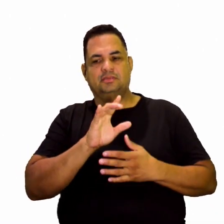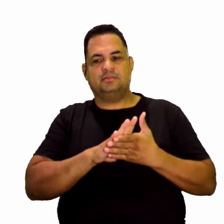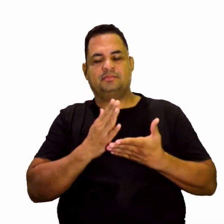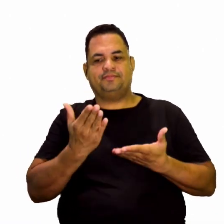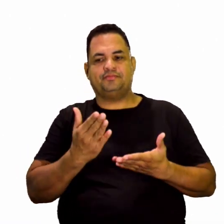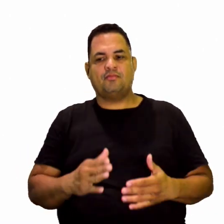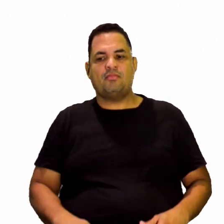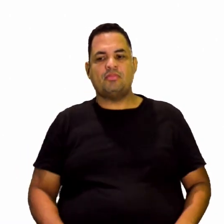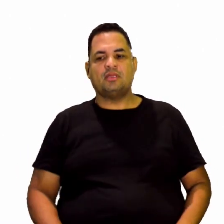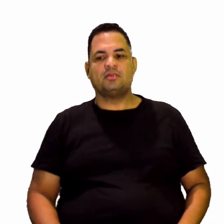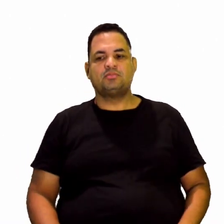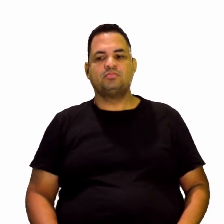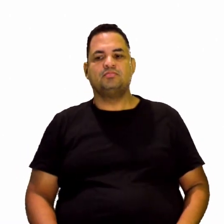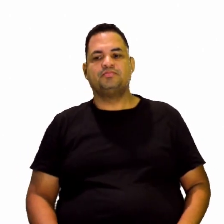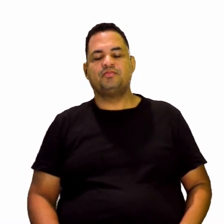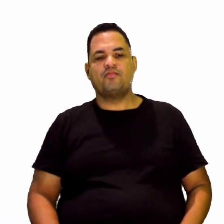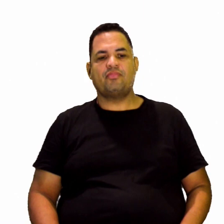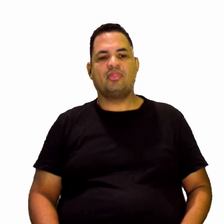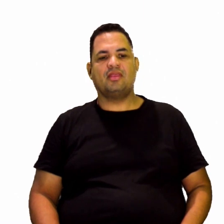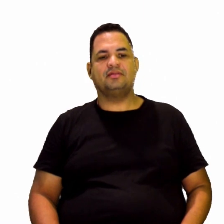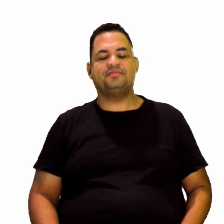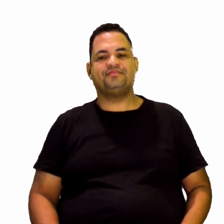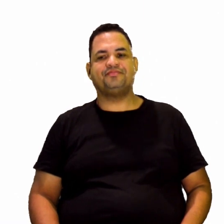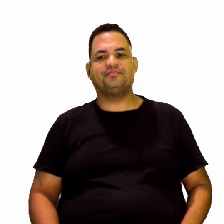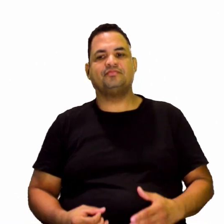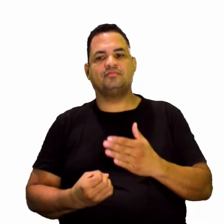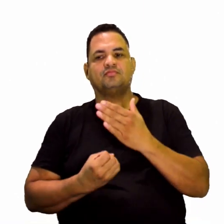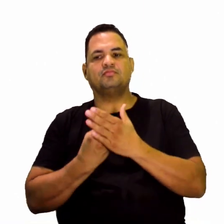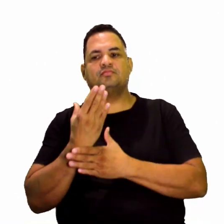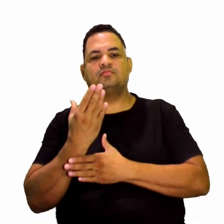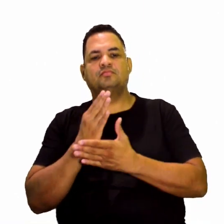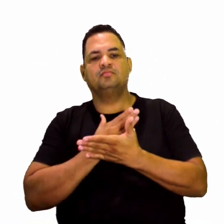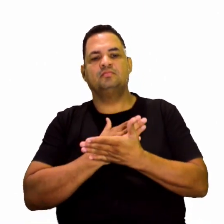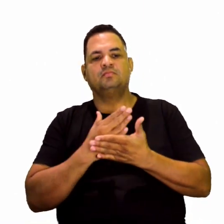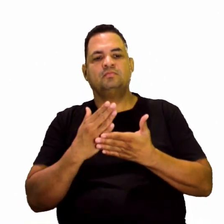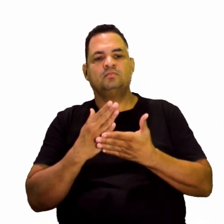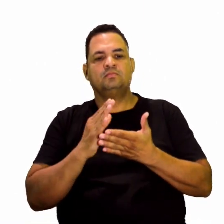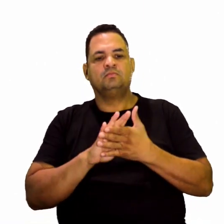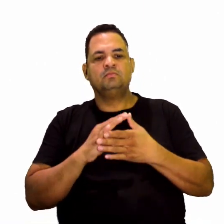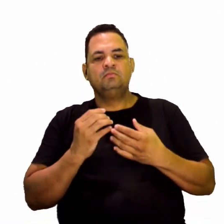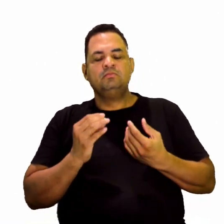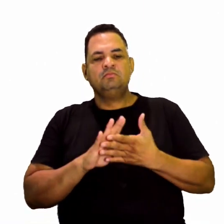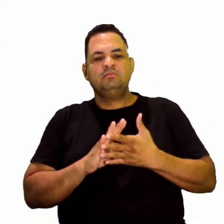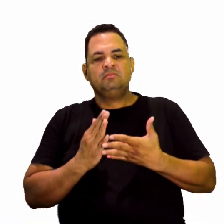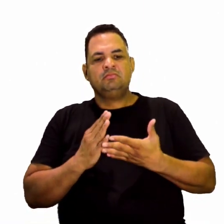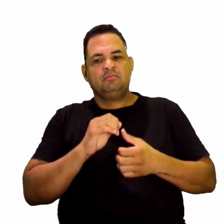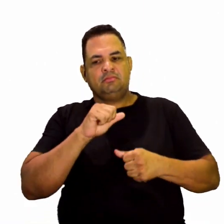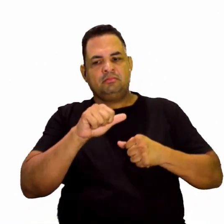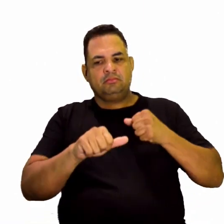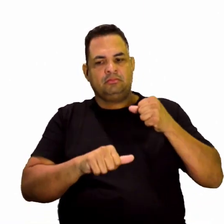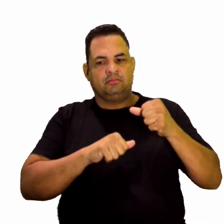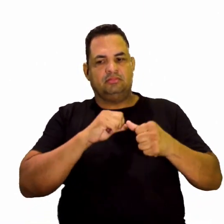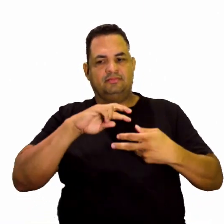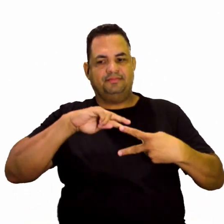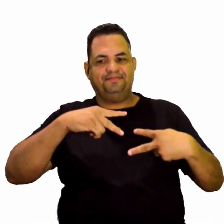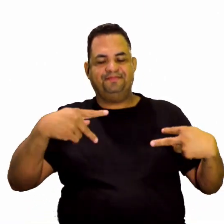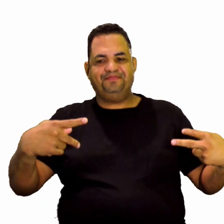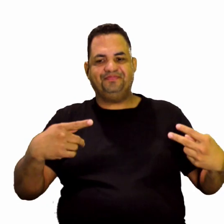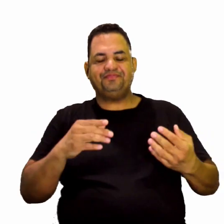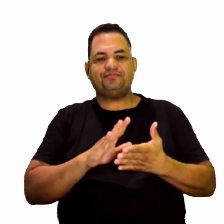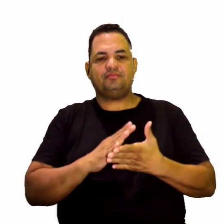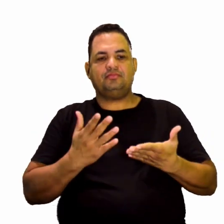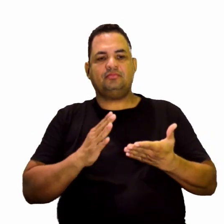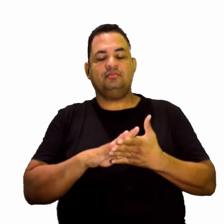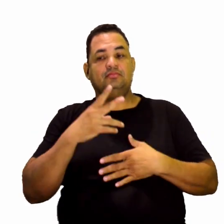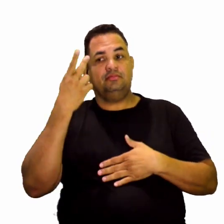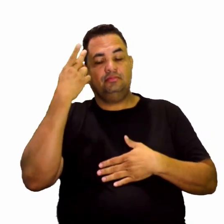você... os mutantes são originados a partir de eventos mutacionais. Exatamente. Né? Que é uma